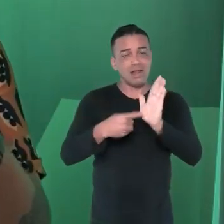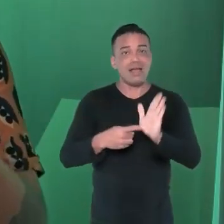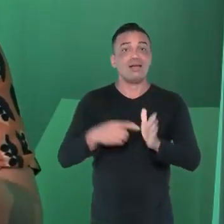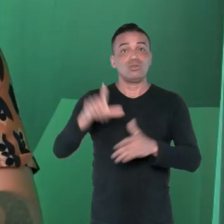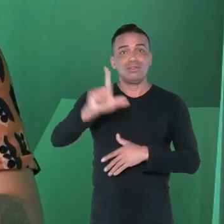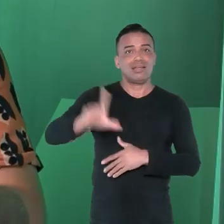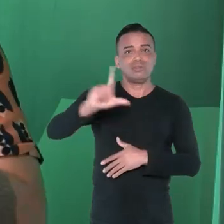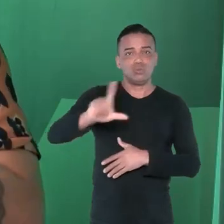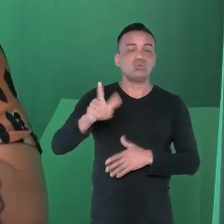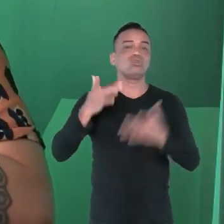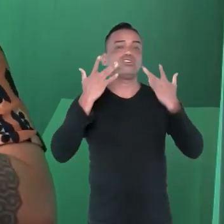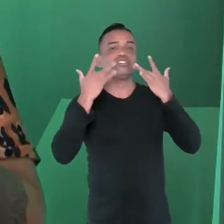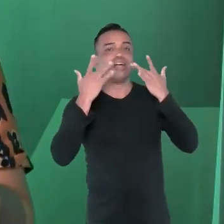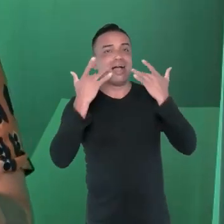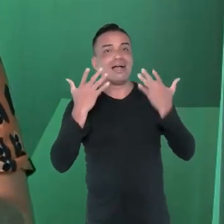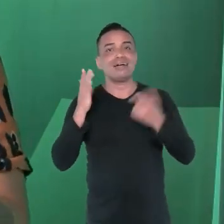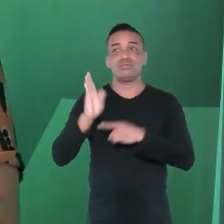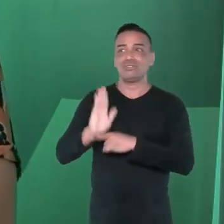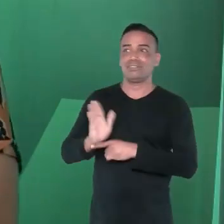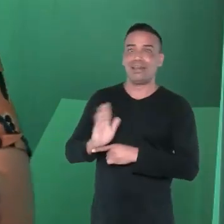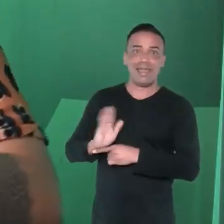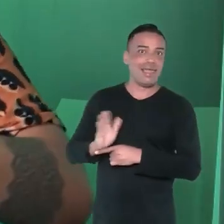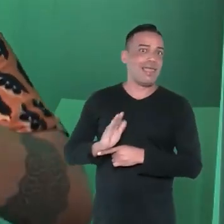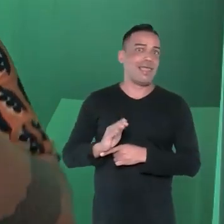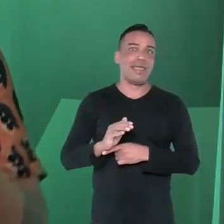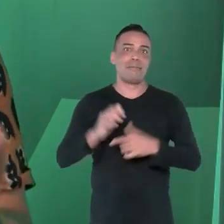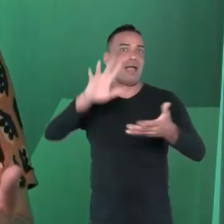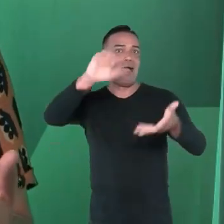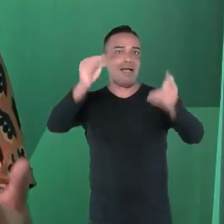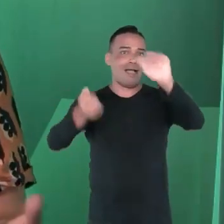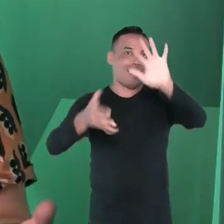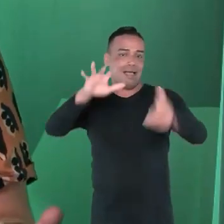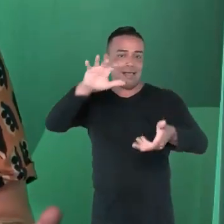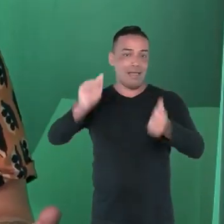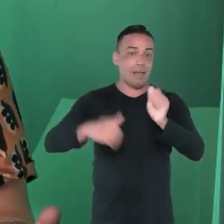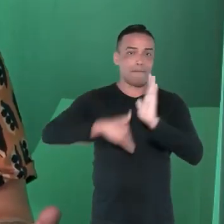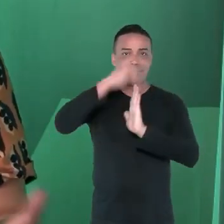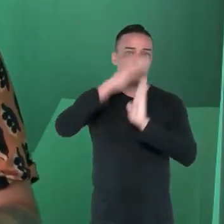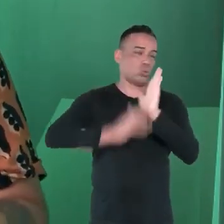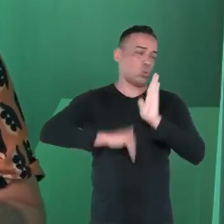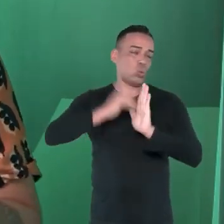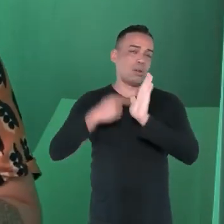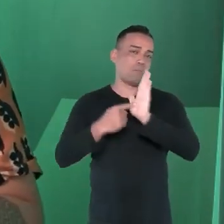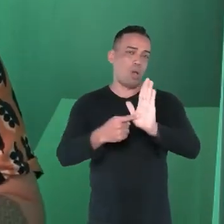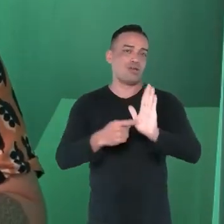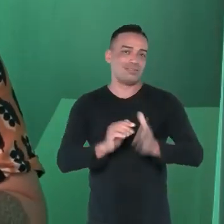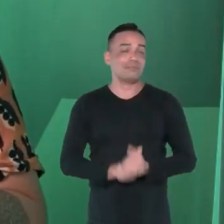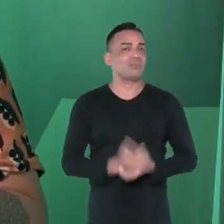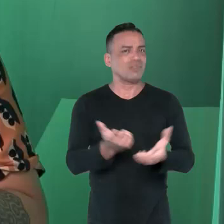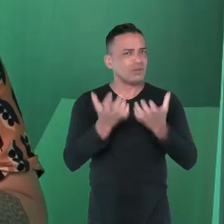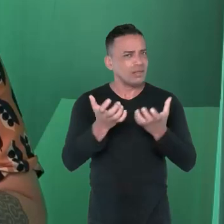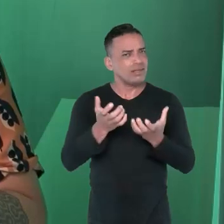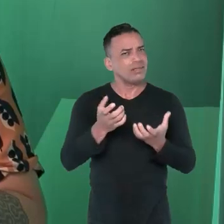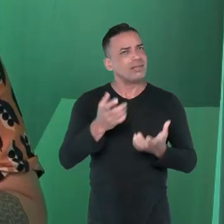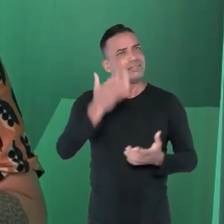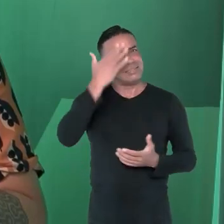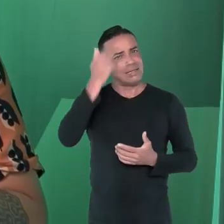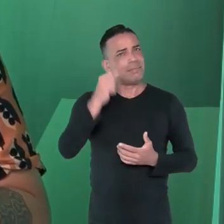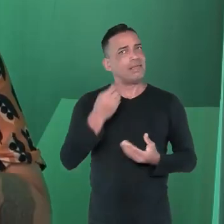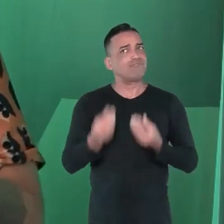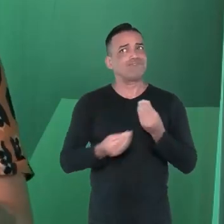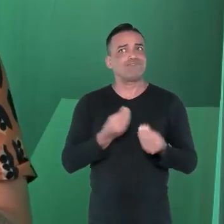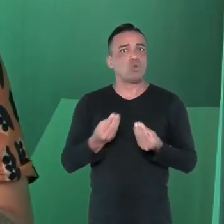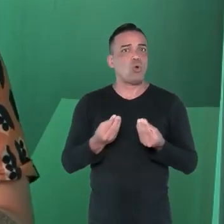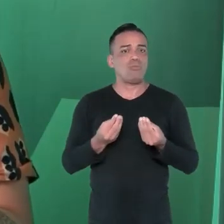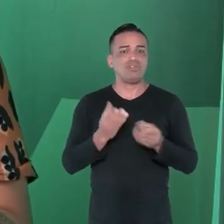teatro, no cinema, nas artes plásticas, né? Na pintura, na escultura. Então eu queria saber como que